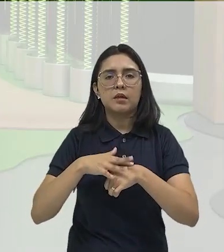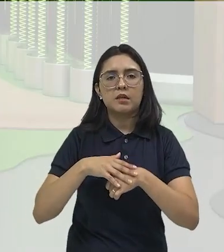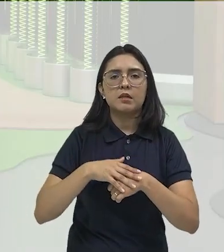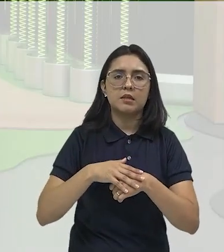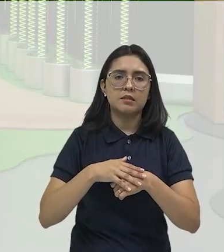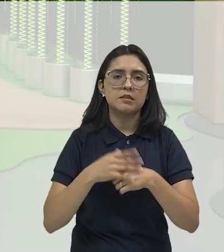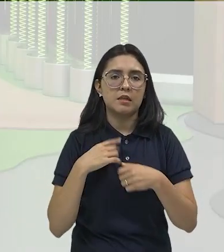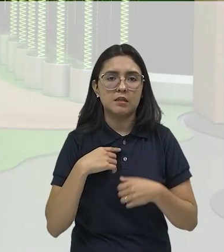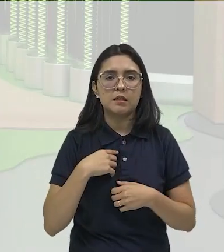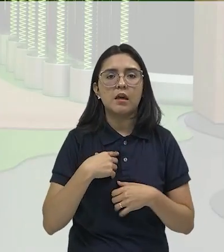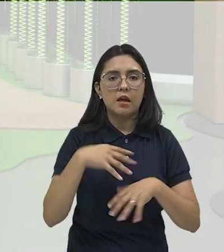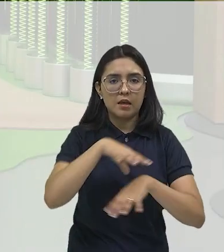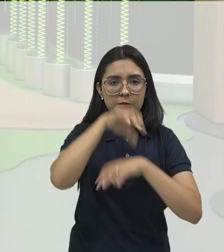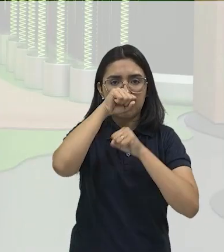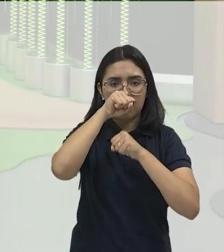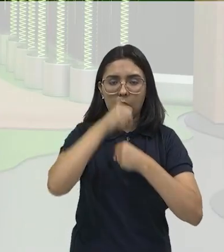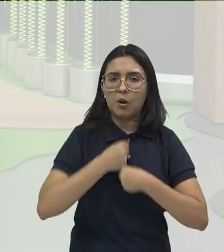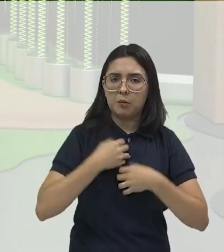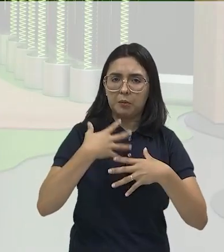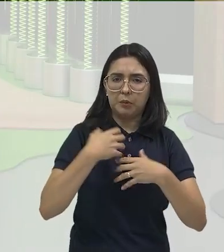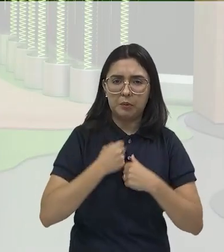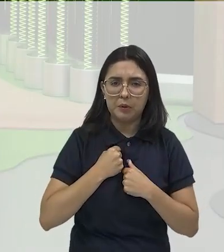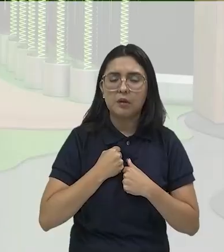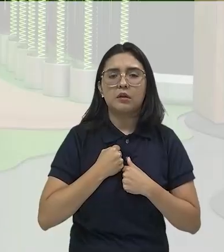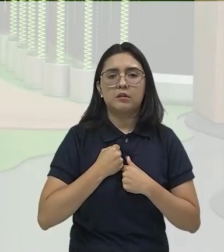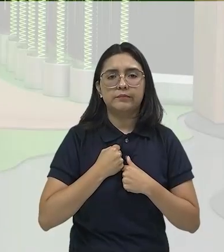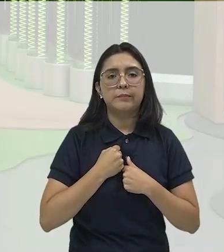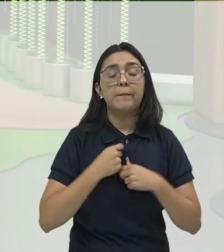quantidade de fumaça que são